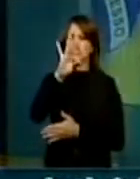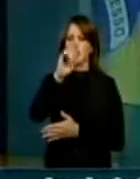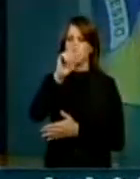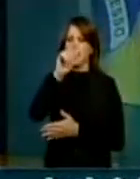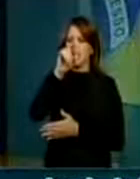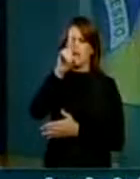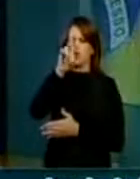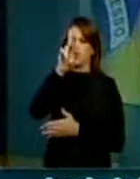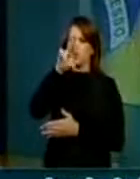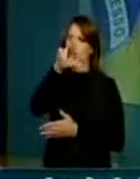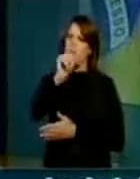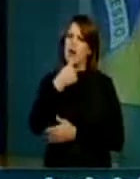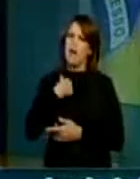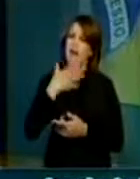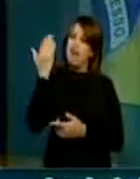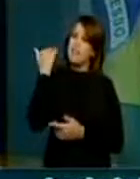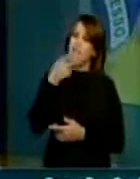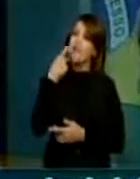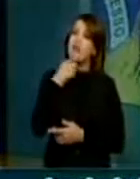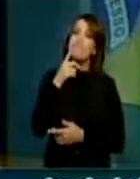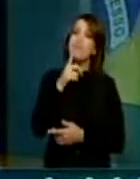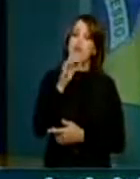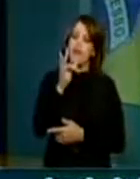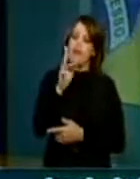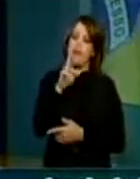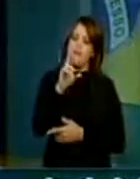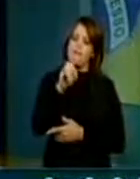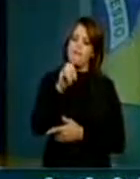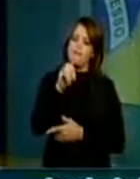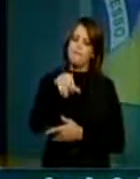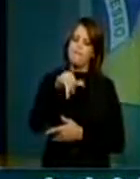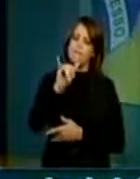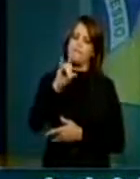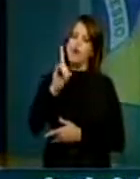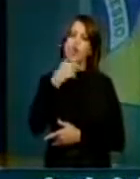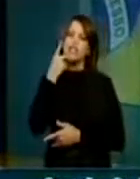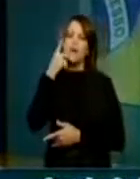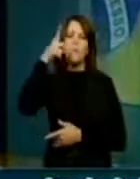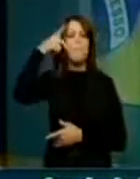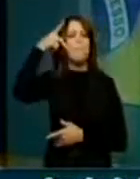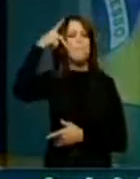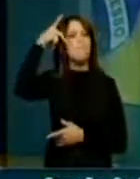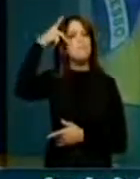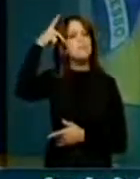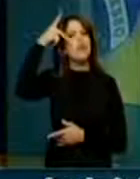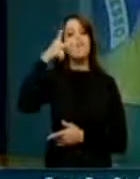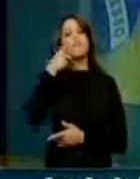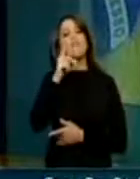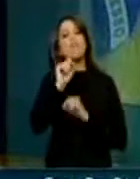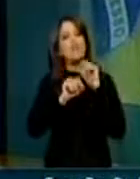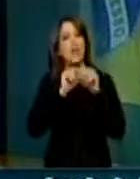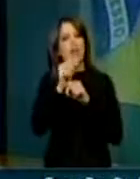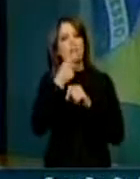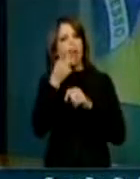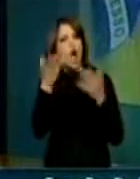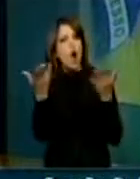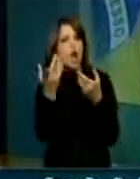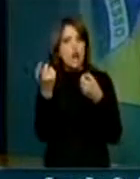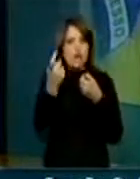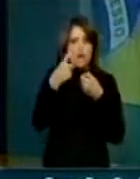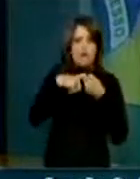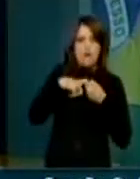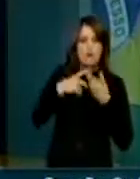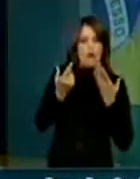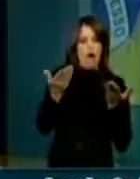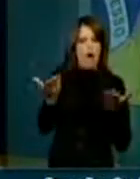os ciclos. E diz Freud que quando se reprime, há um retorno do reprimido. Nós agora, senhor